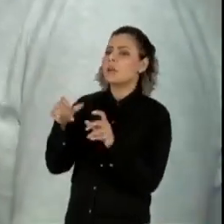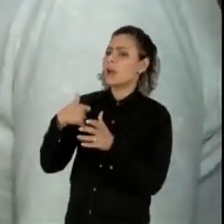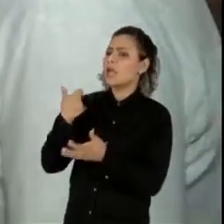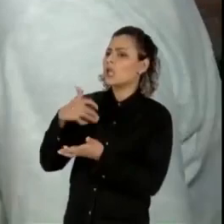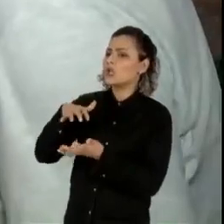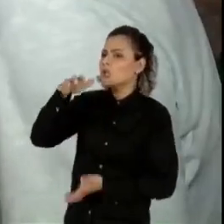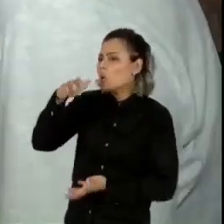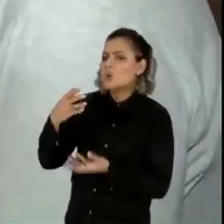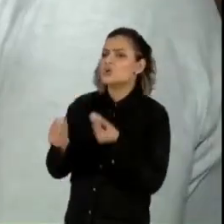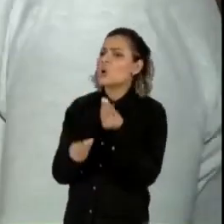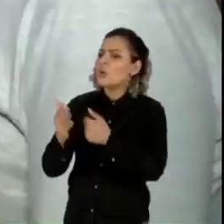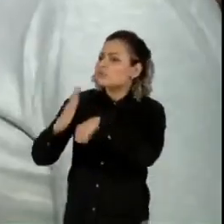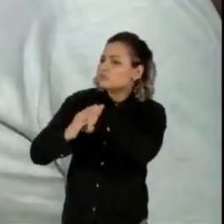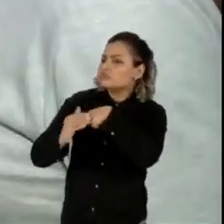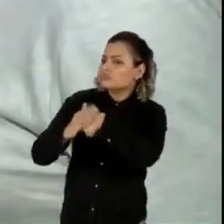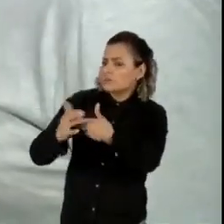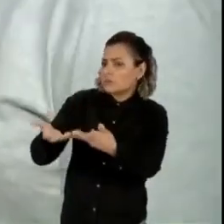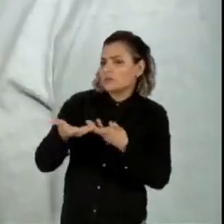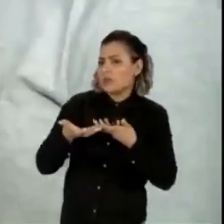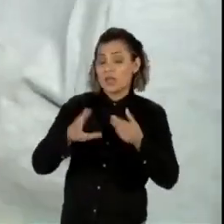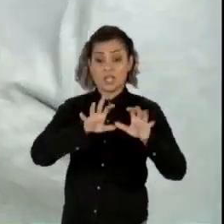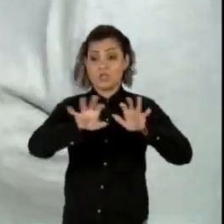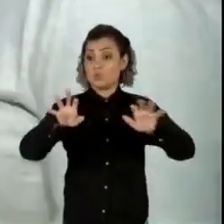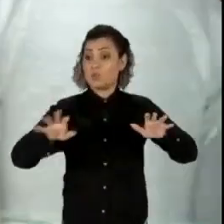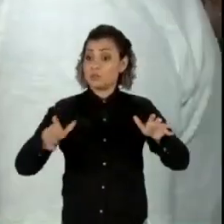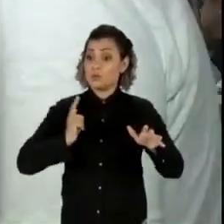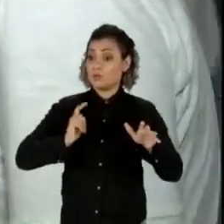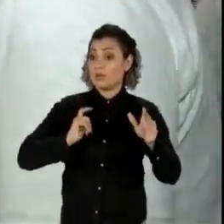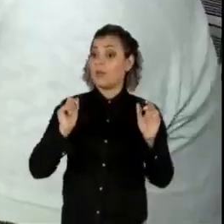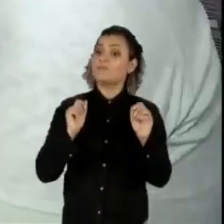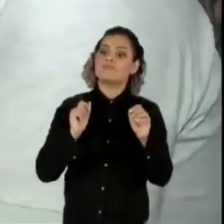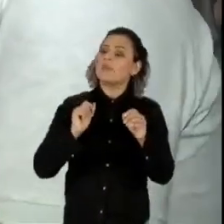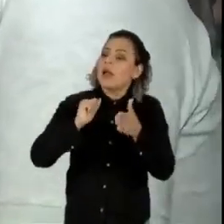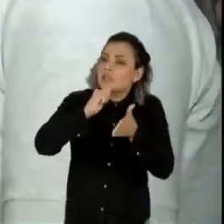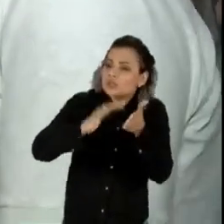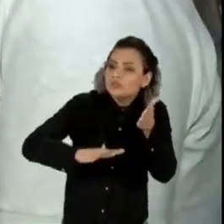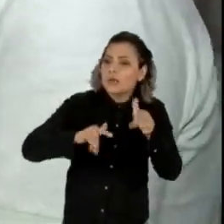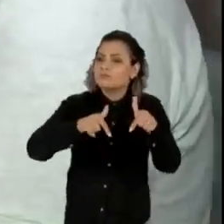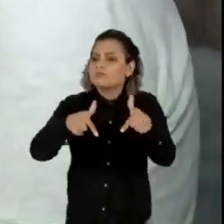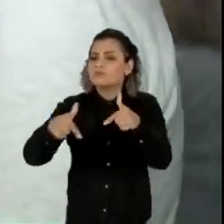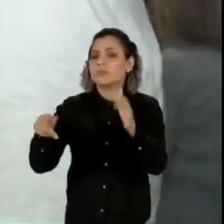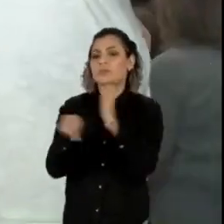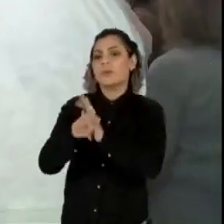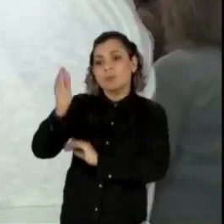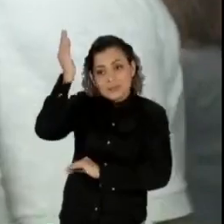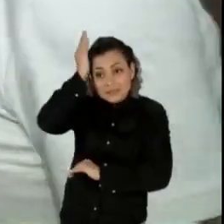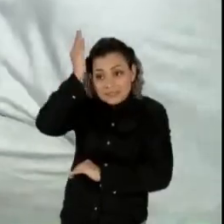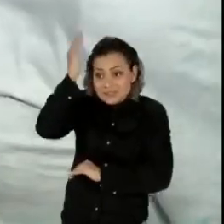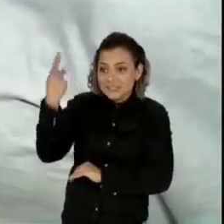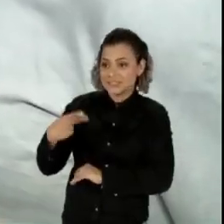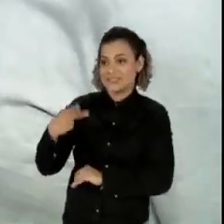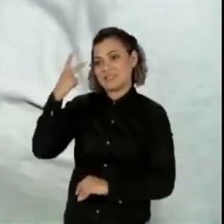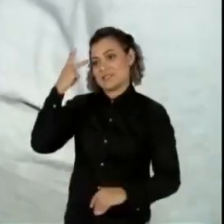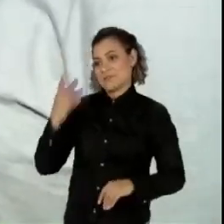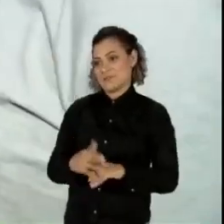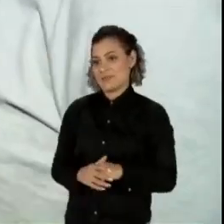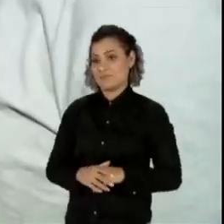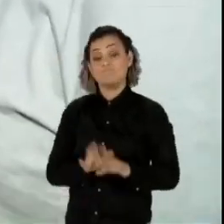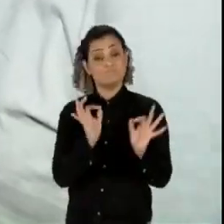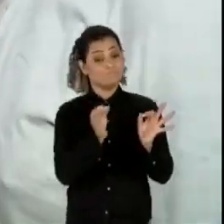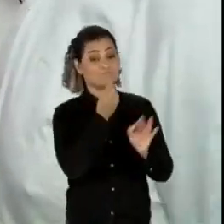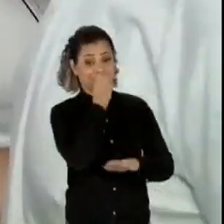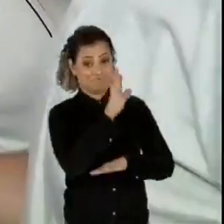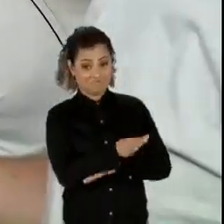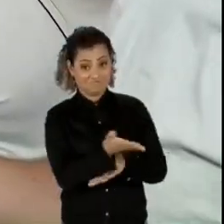é recebido é uma feira como essa com uma série de atividades boa tarde gabriel que é do sesc são paulo atenderá gente aqui boa tarde é isso mesmo